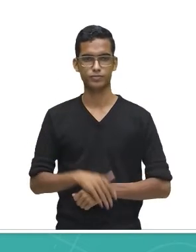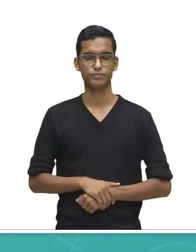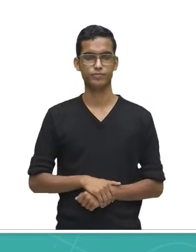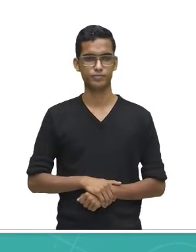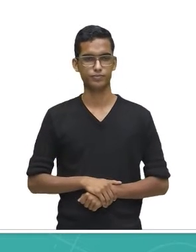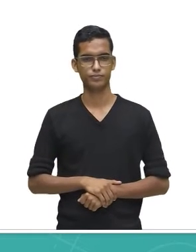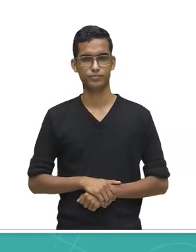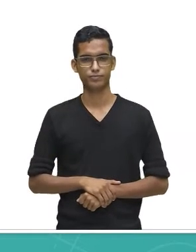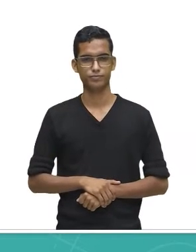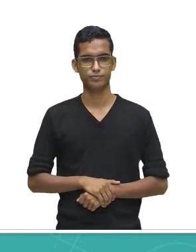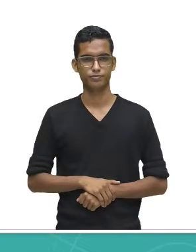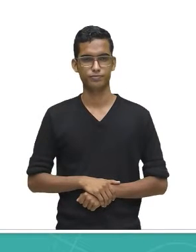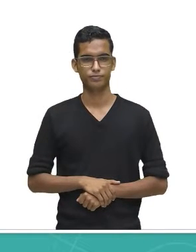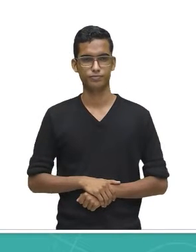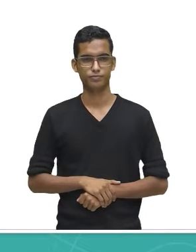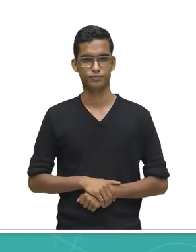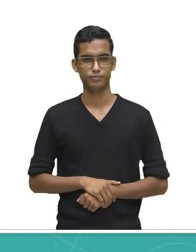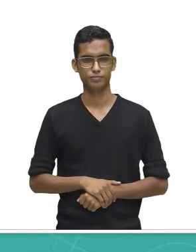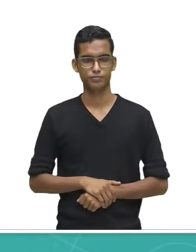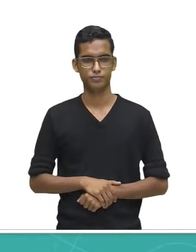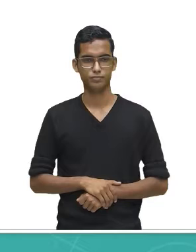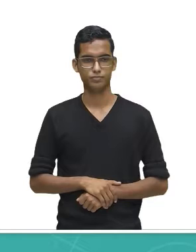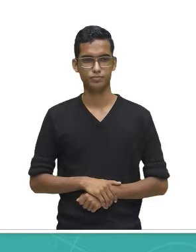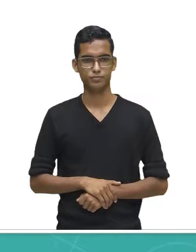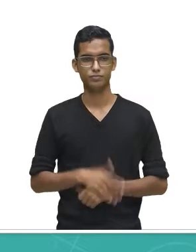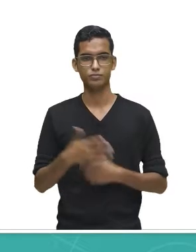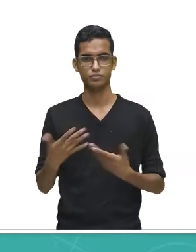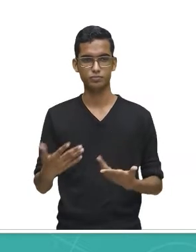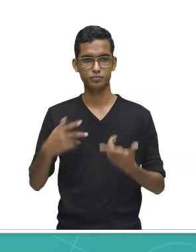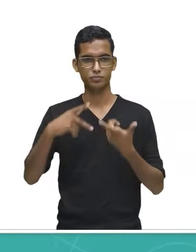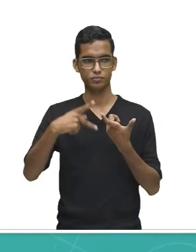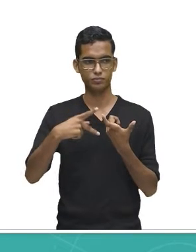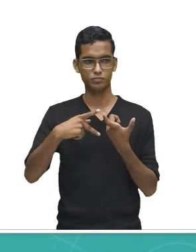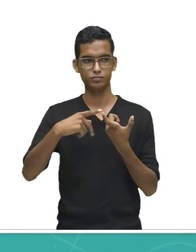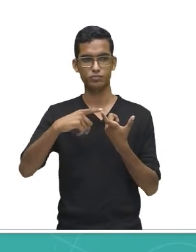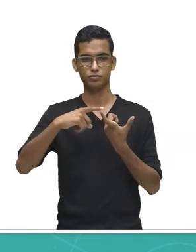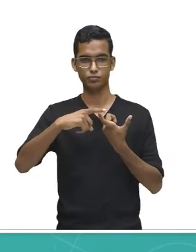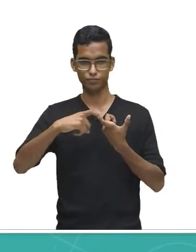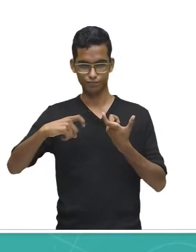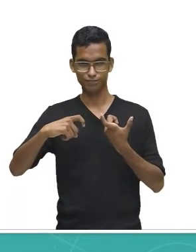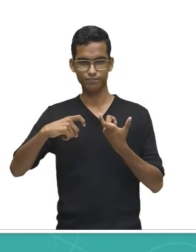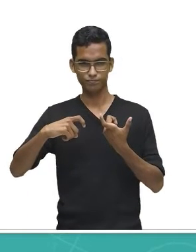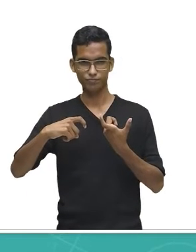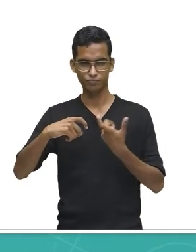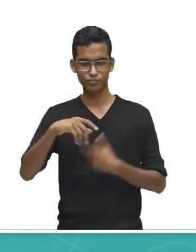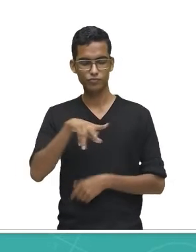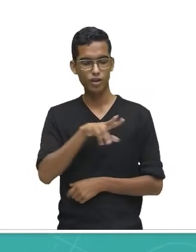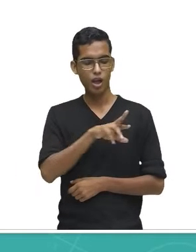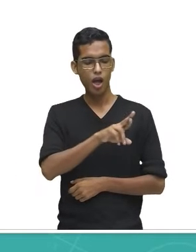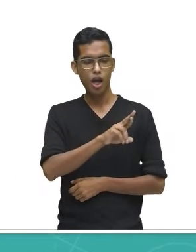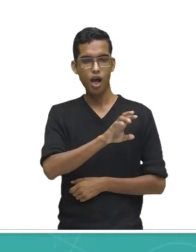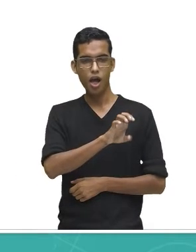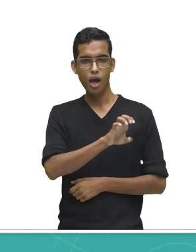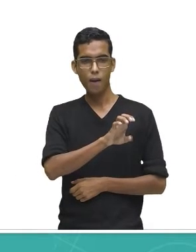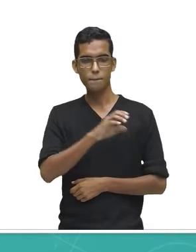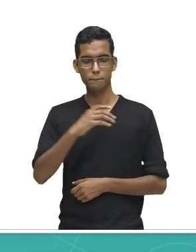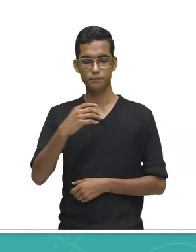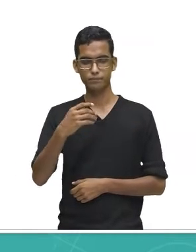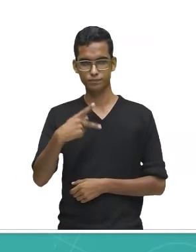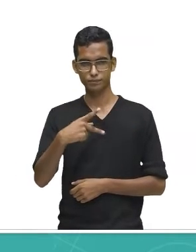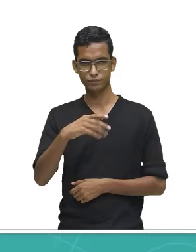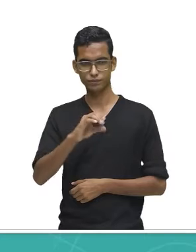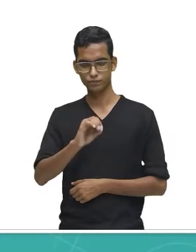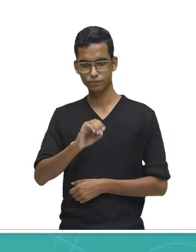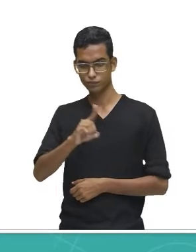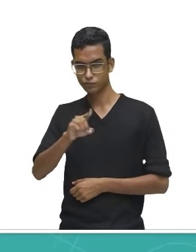aqui das paroxítonas, nós temos repórter, A penúltima, sempre, nós